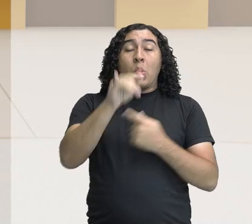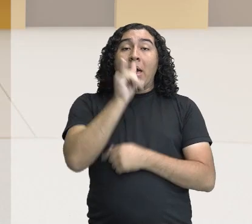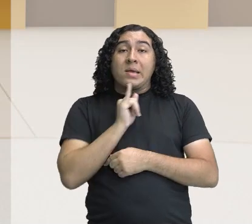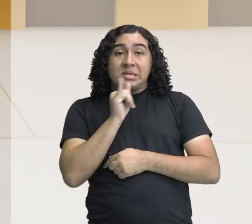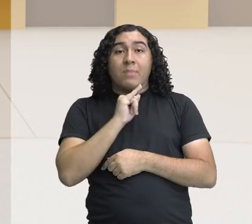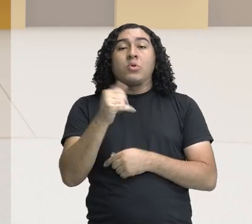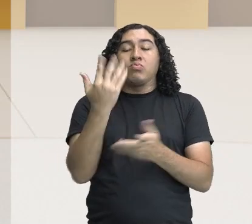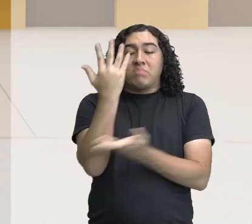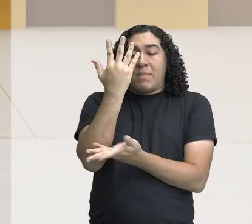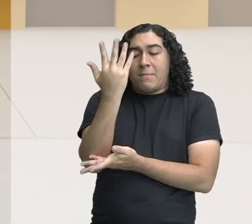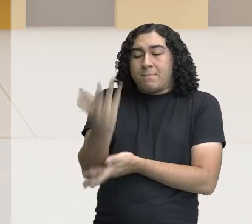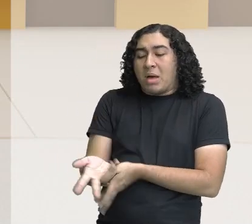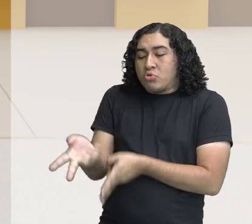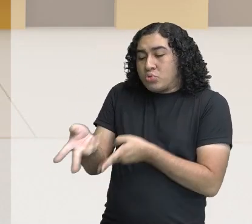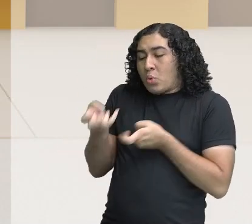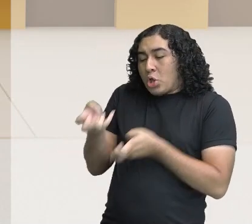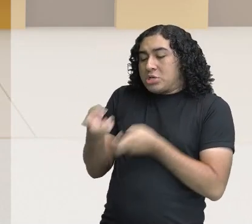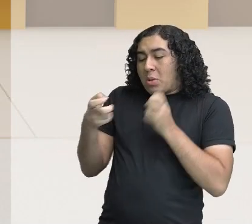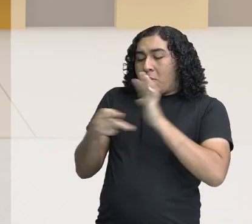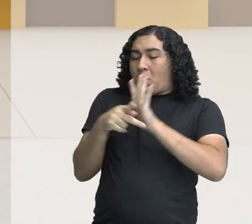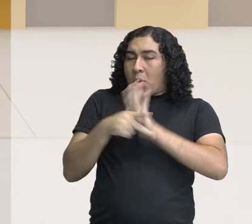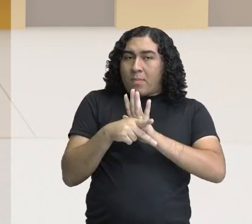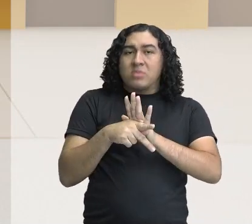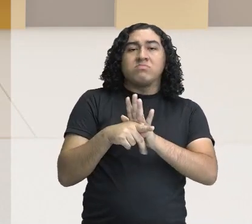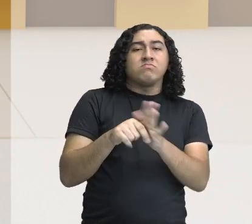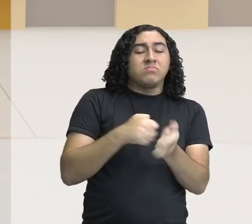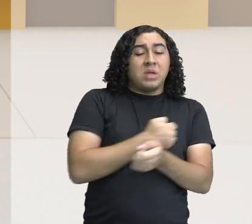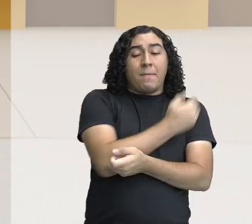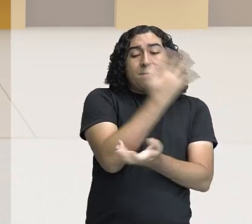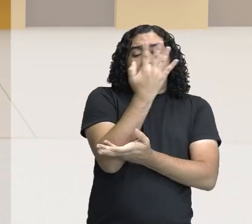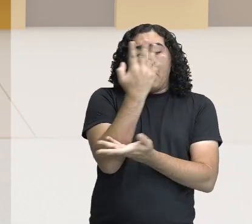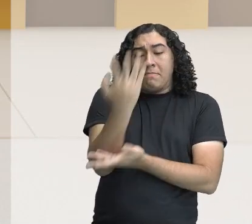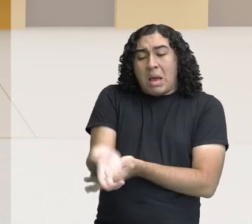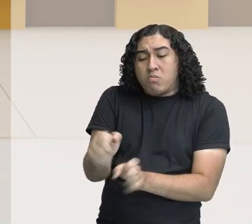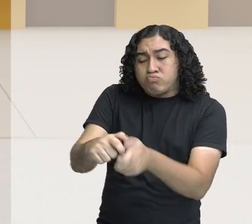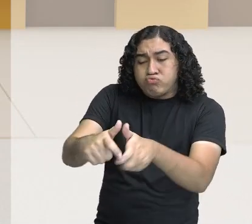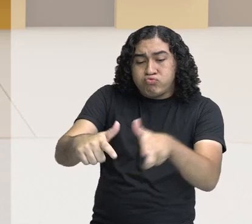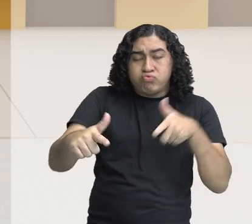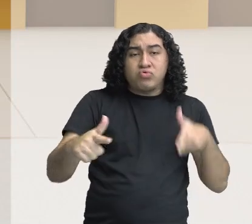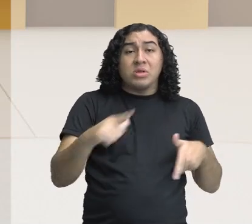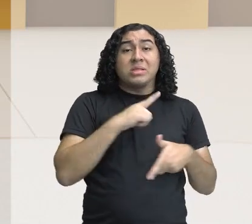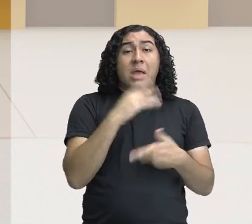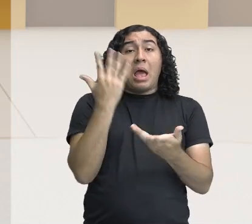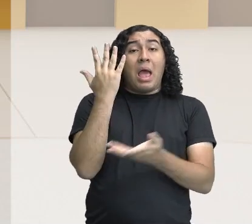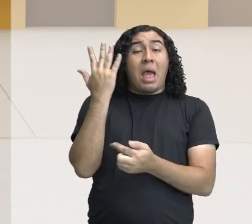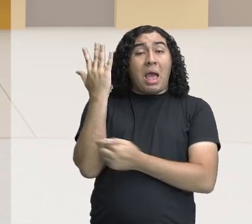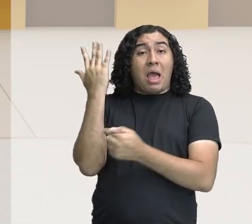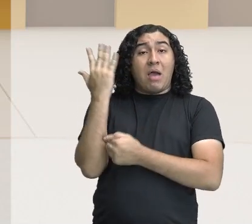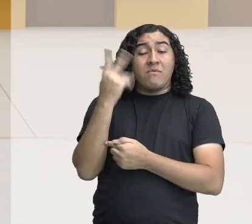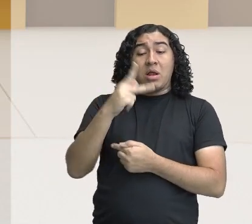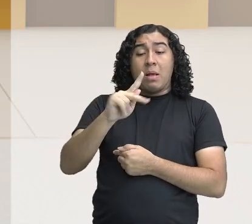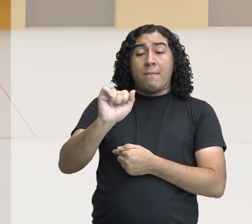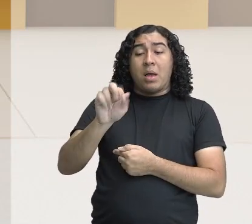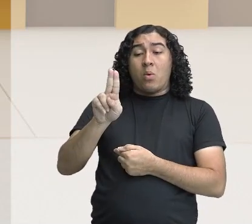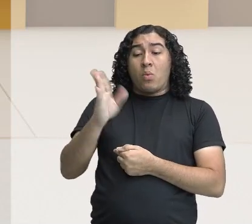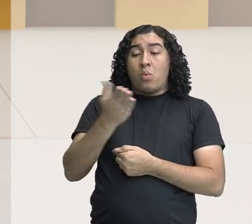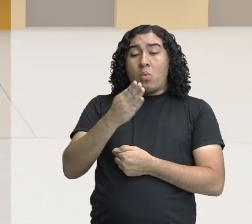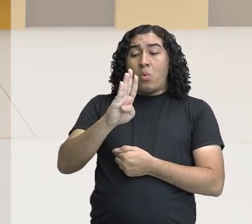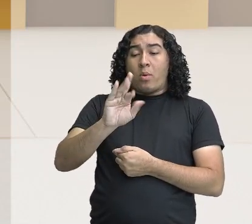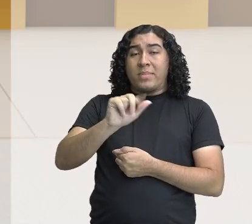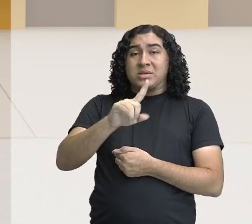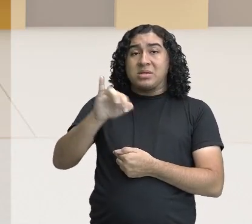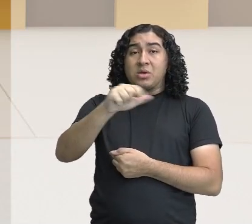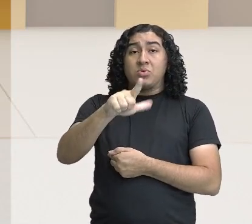de exploração, dessa extração desenfreada de madeira, a gente tem o pau-brasil, né? A árvore nativa que dá nome ao